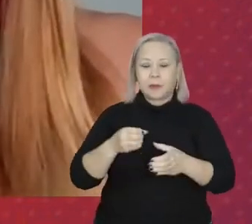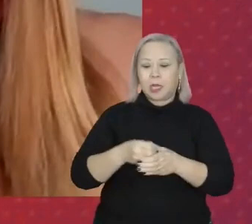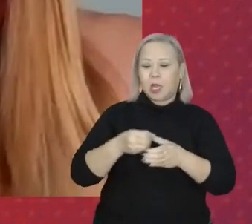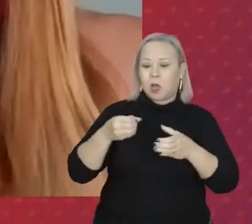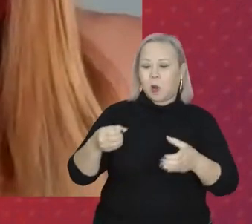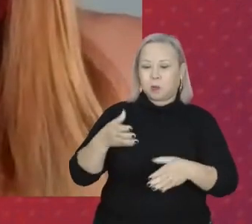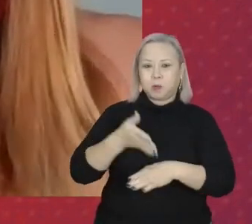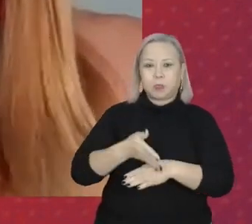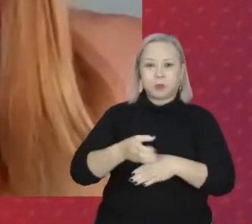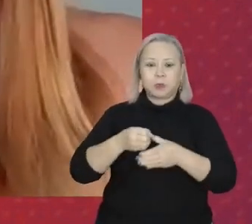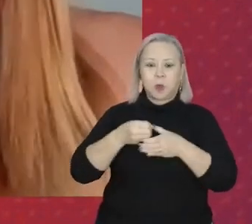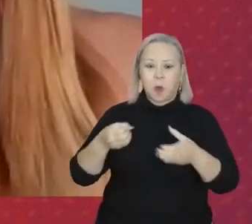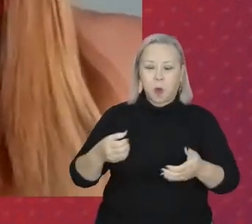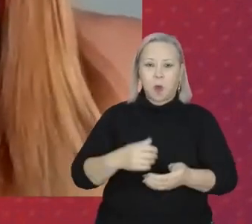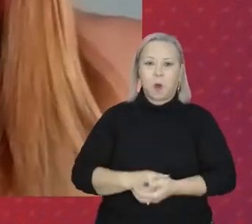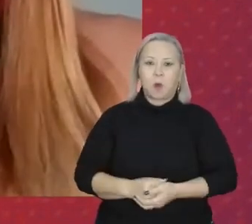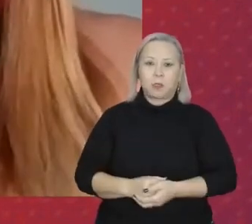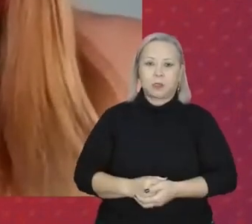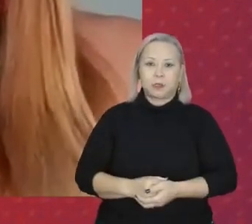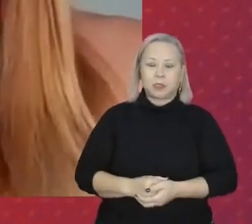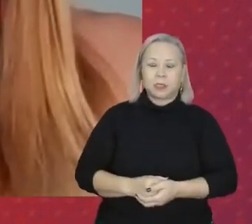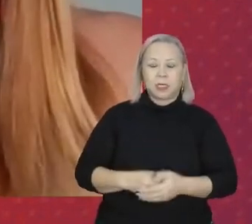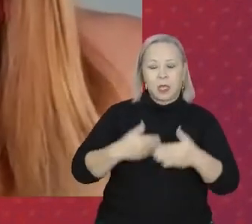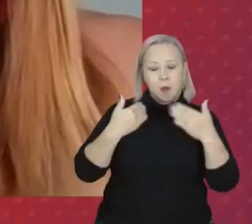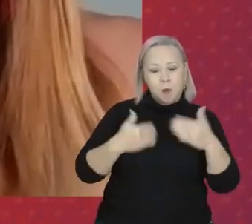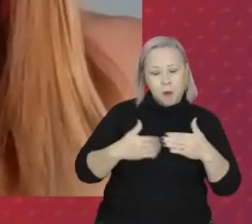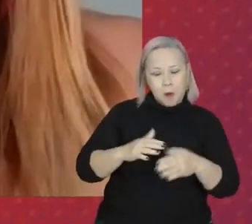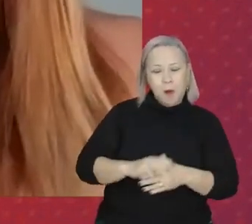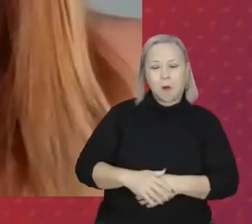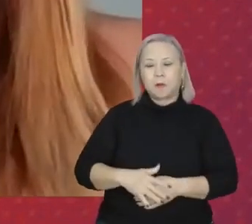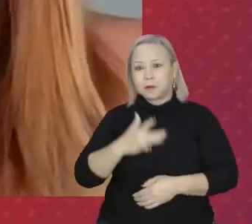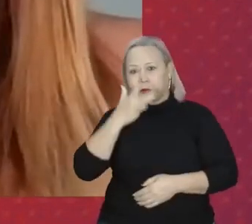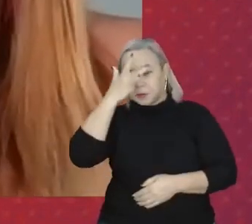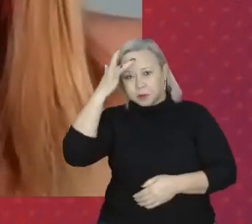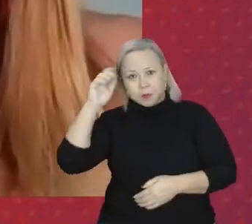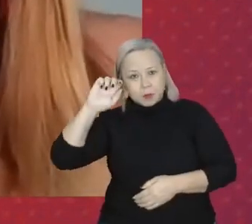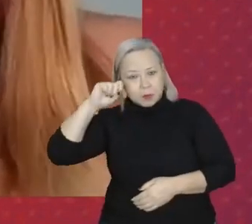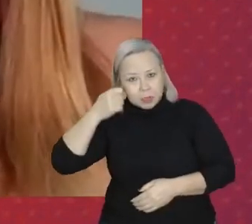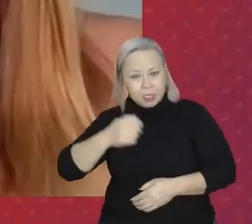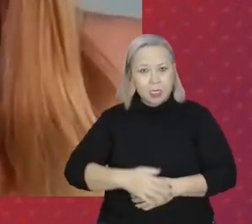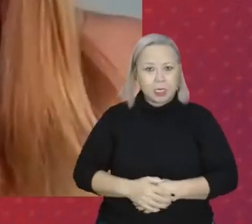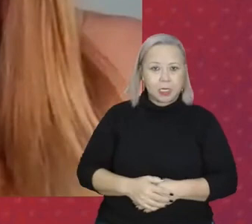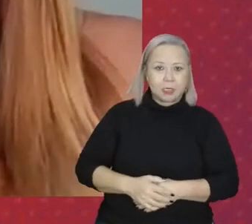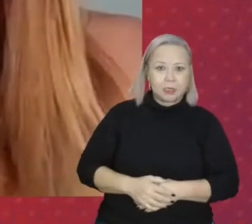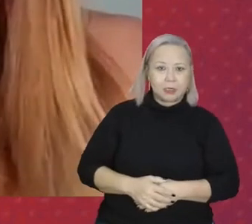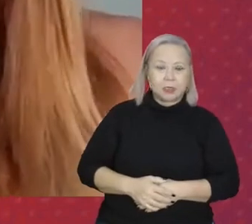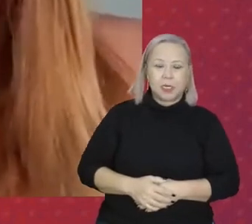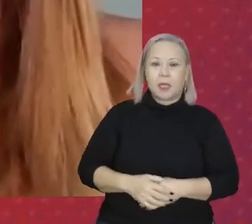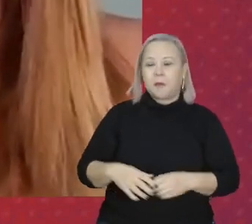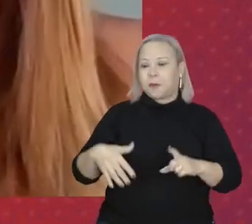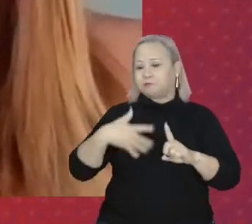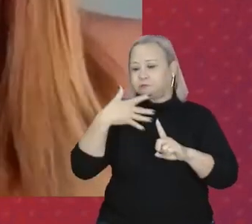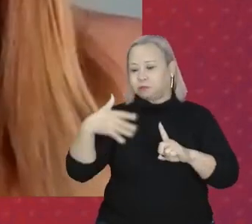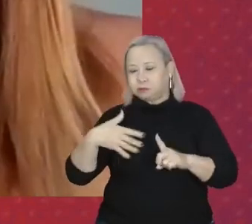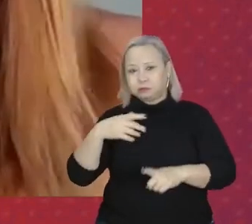em cotas, né, para pessoas negras, em cotas para mulheres. Quando a gente chega no espaço, a gente olha aquela mesa